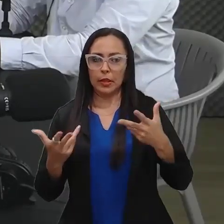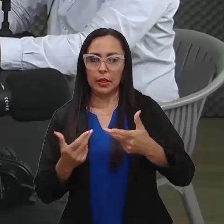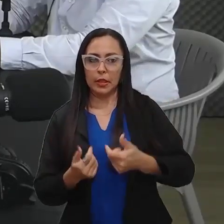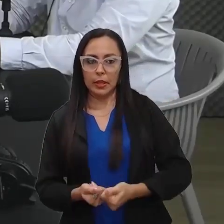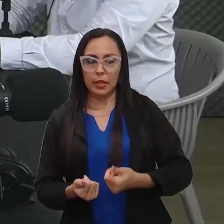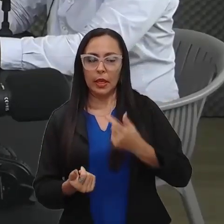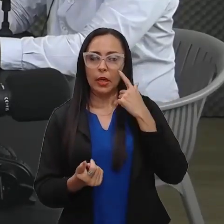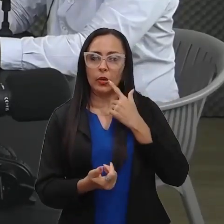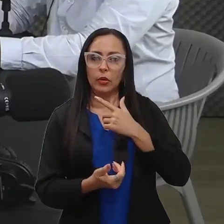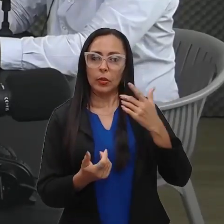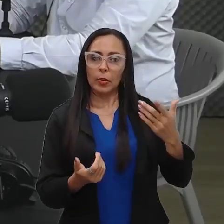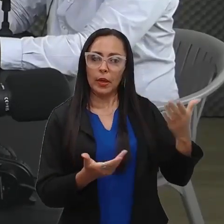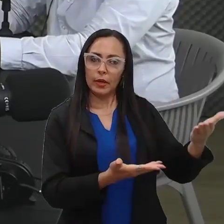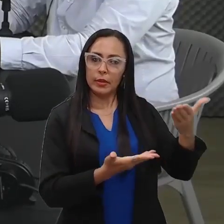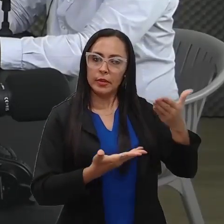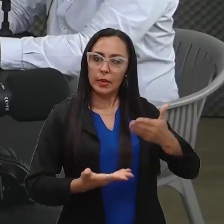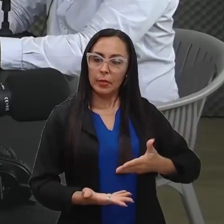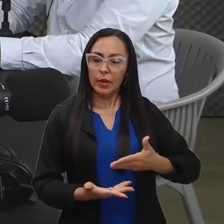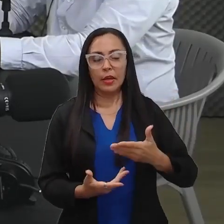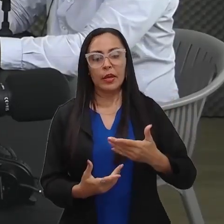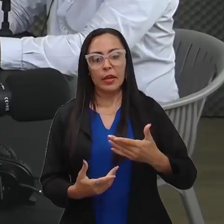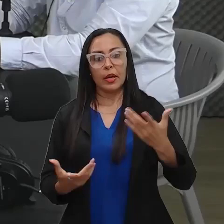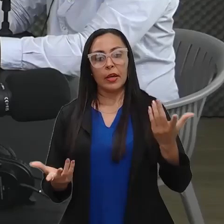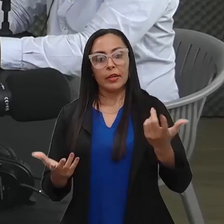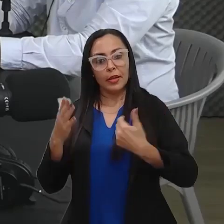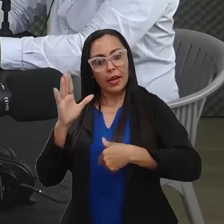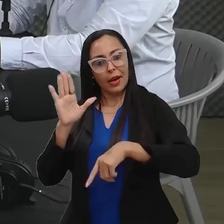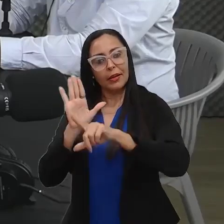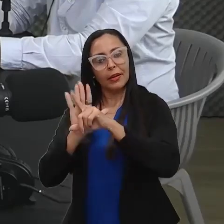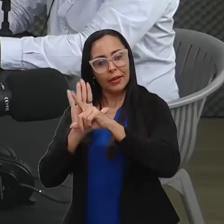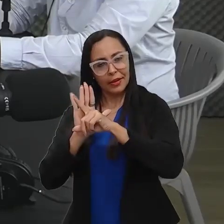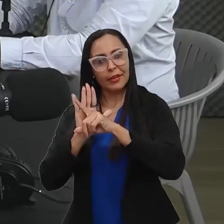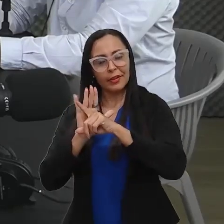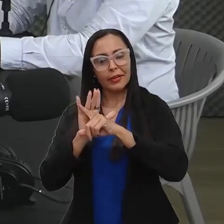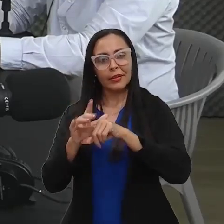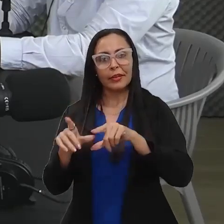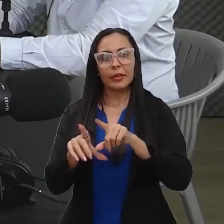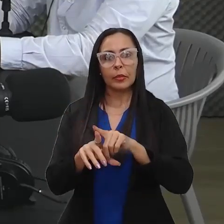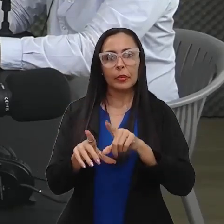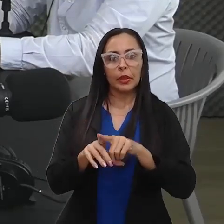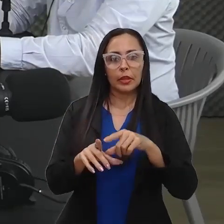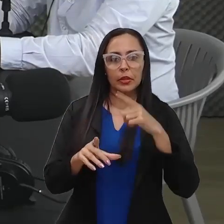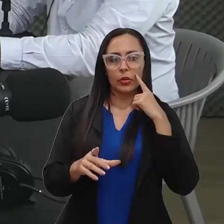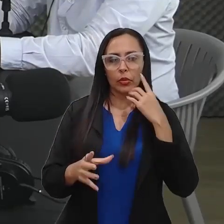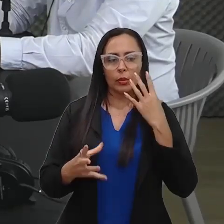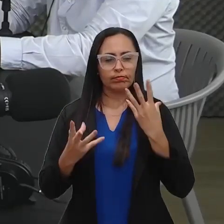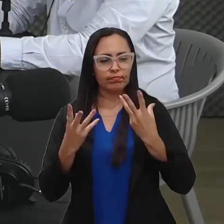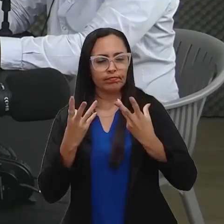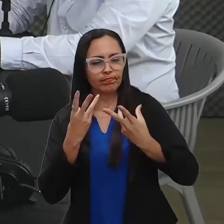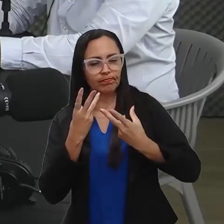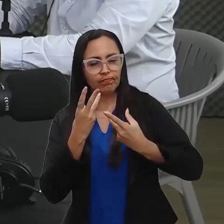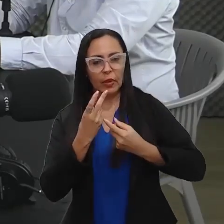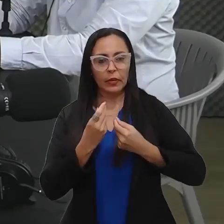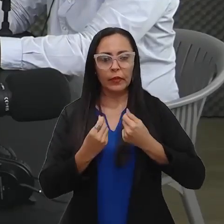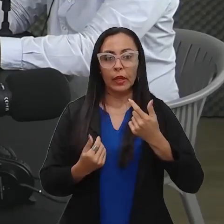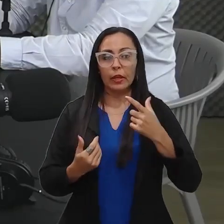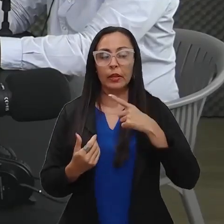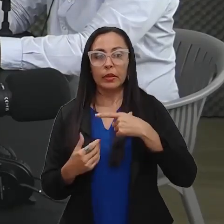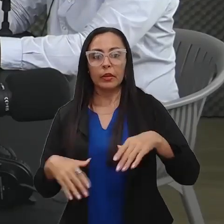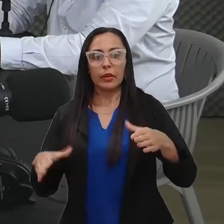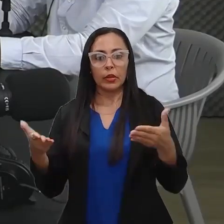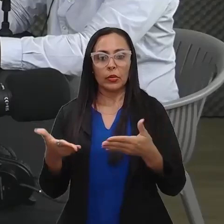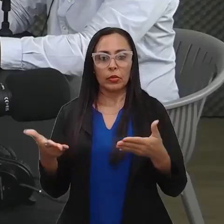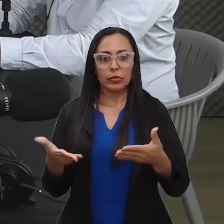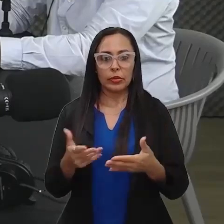como esse, né? E o que é muito interessante é que a lei ela se torna mais sofisticada, que ela tem hoje,